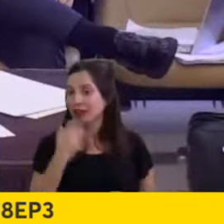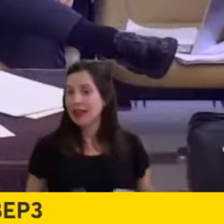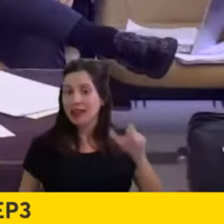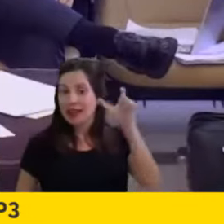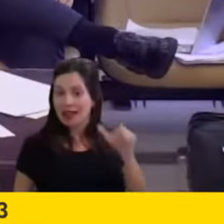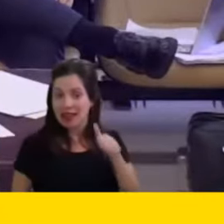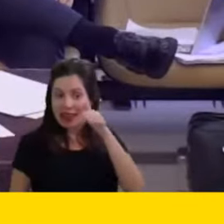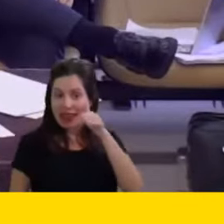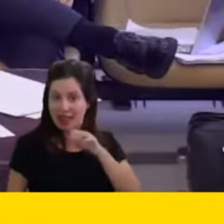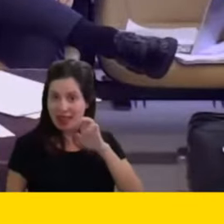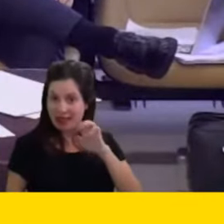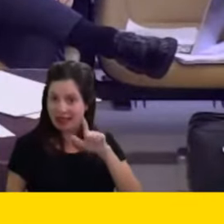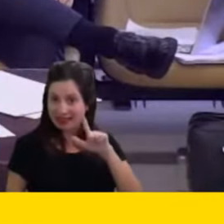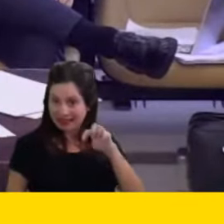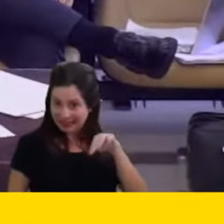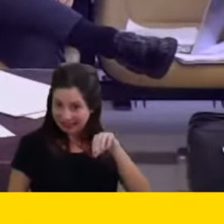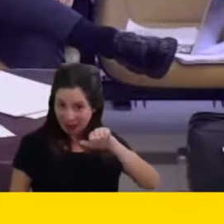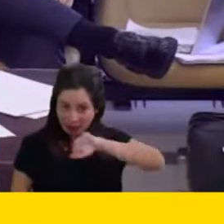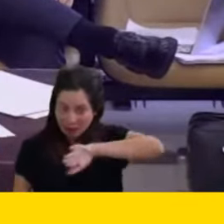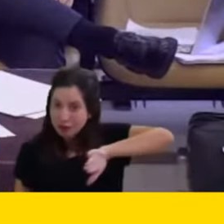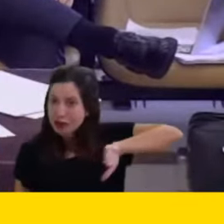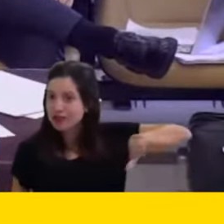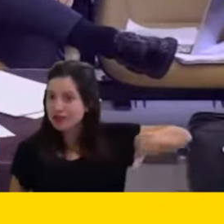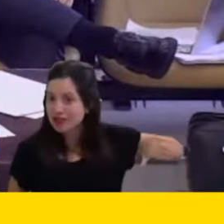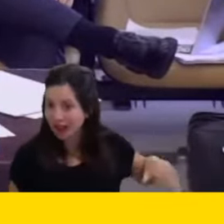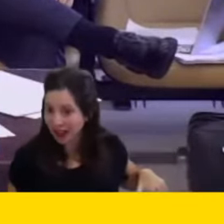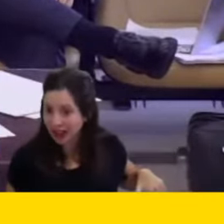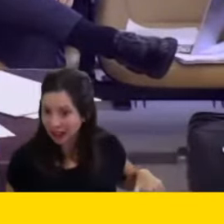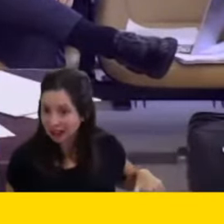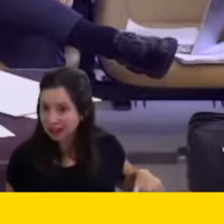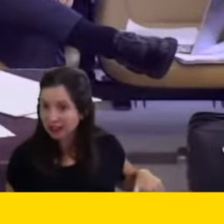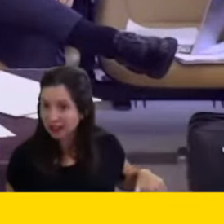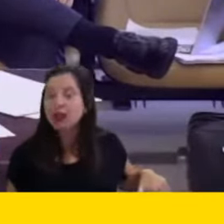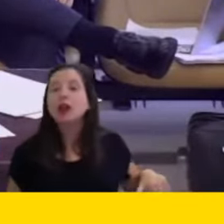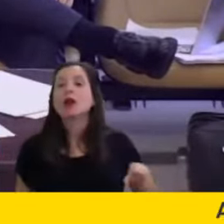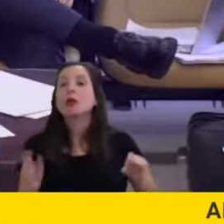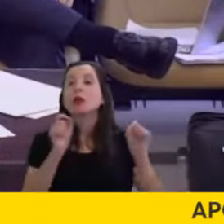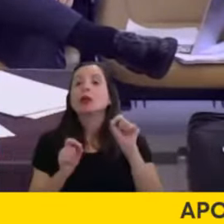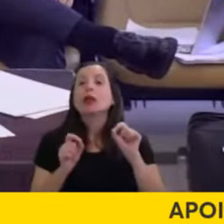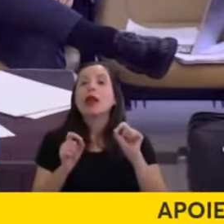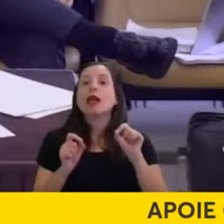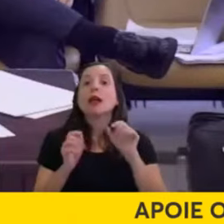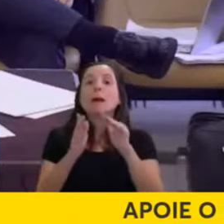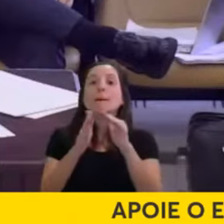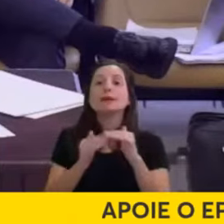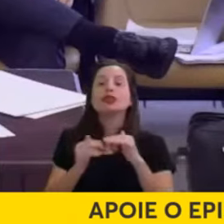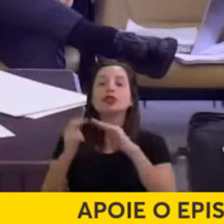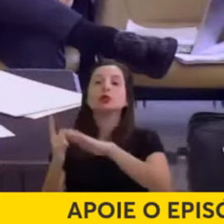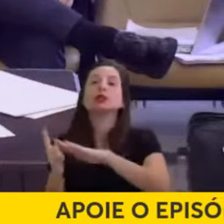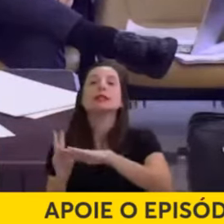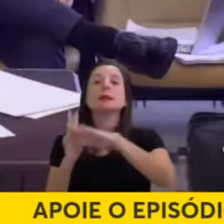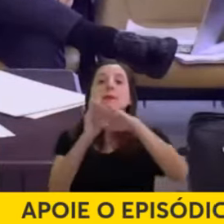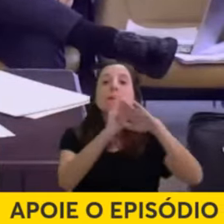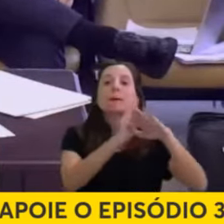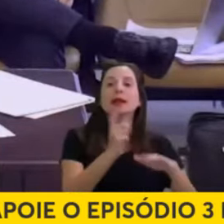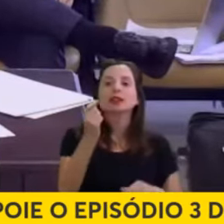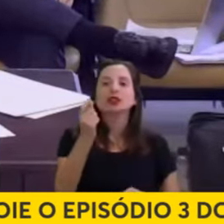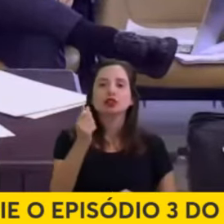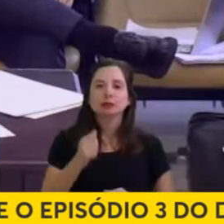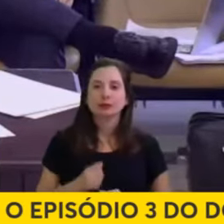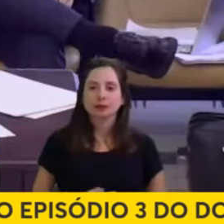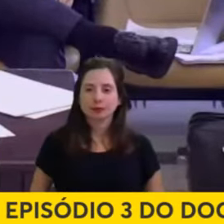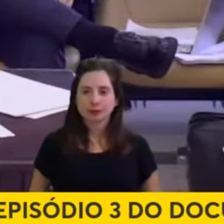cassada um dos fatos que não de motivaram a cassação da celm ruda foi um empréstimo que ela teria contraído na pré-campanha do seu primeiro